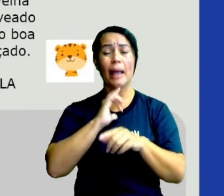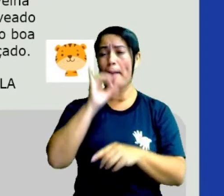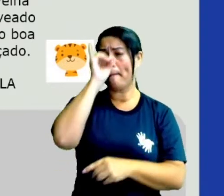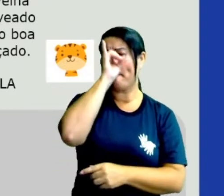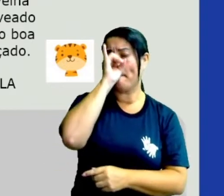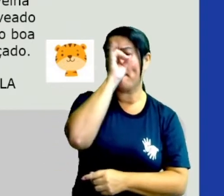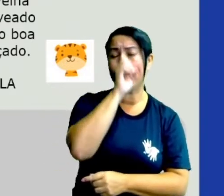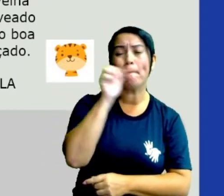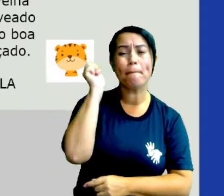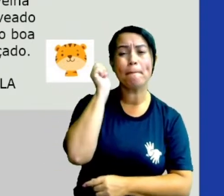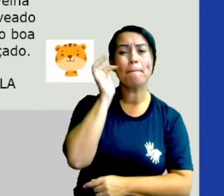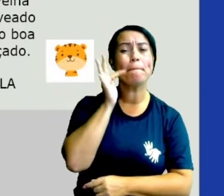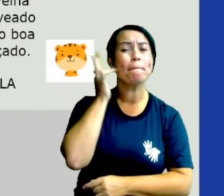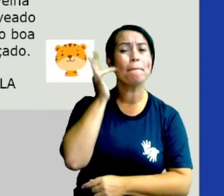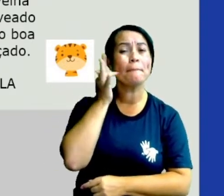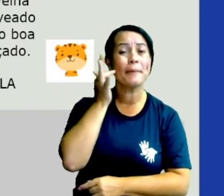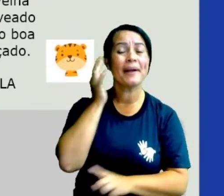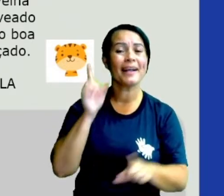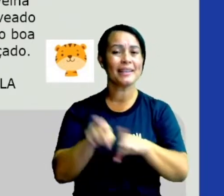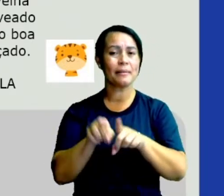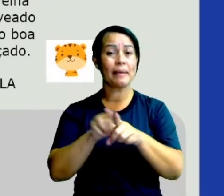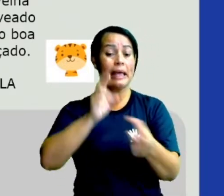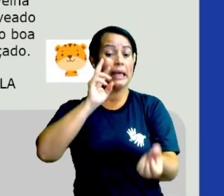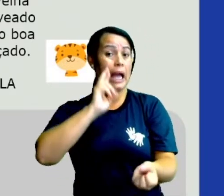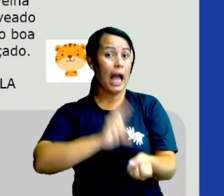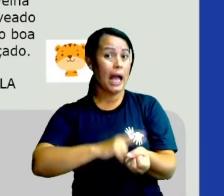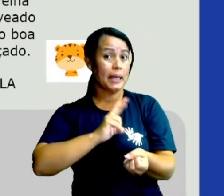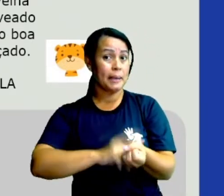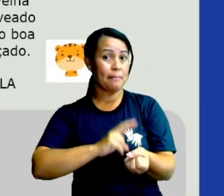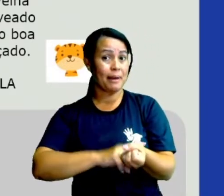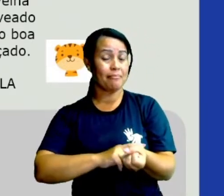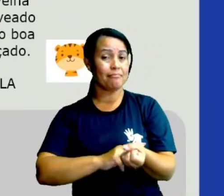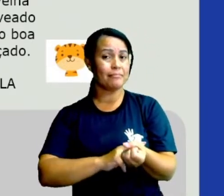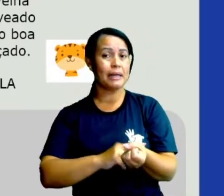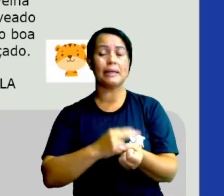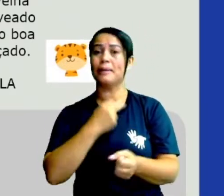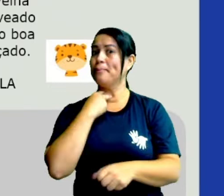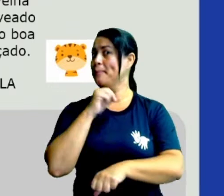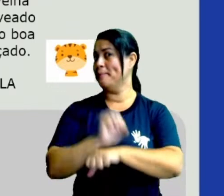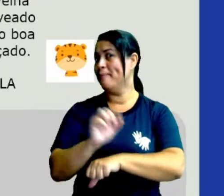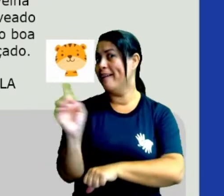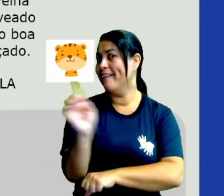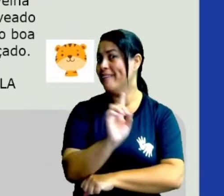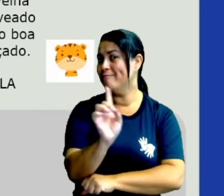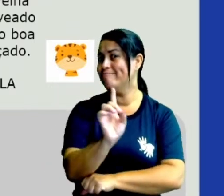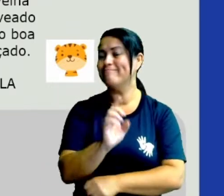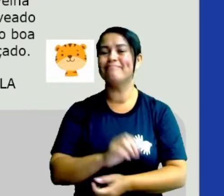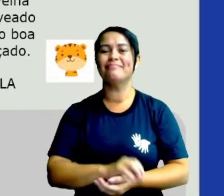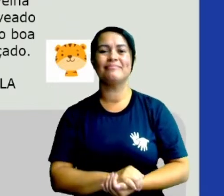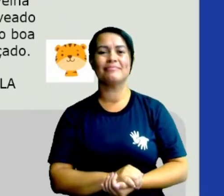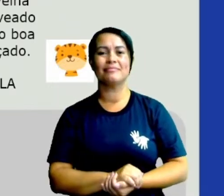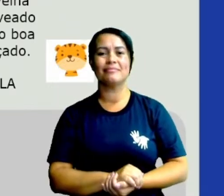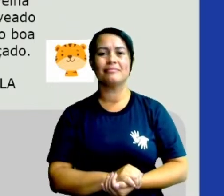com porca Oi e a rima Não Para Não